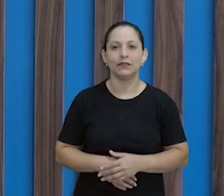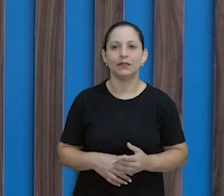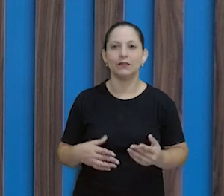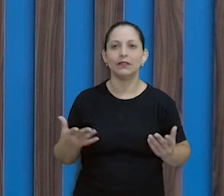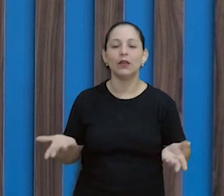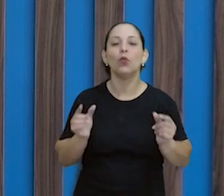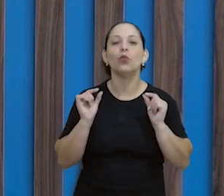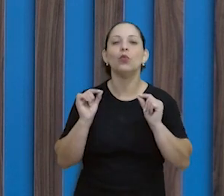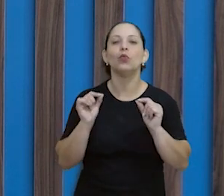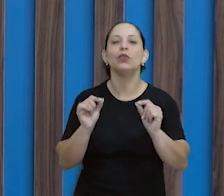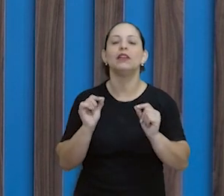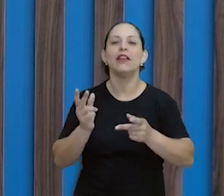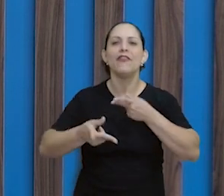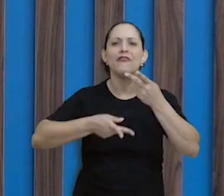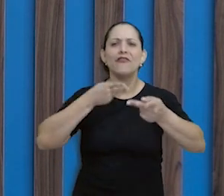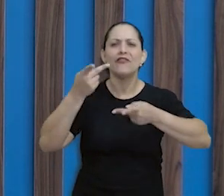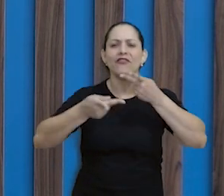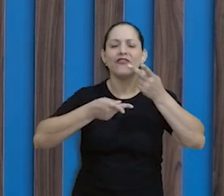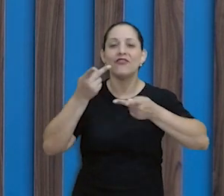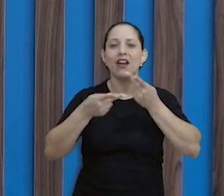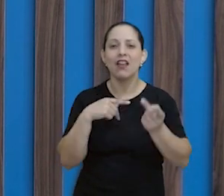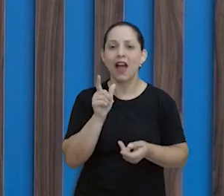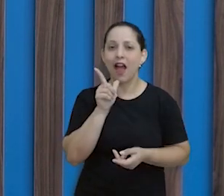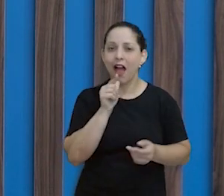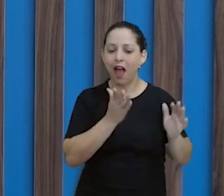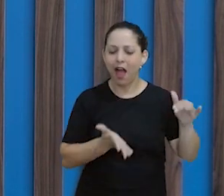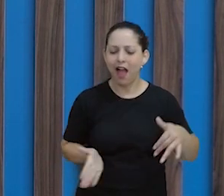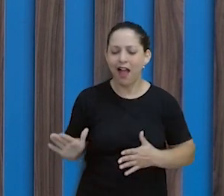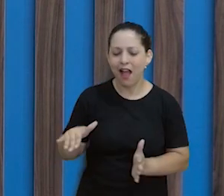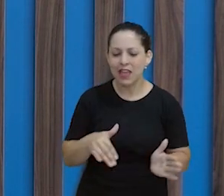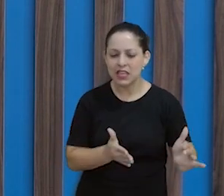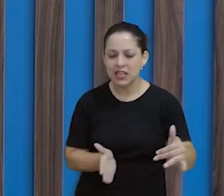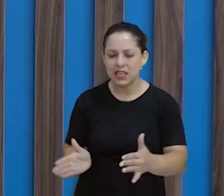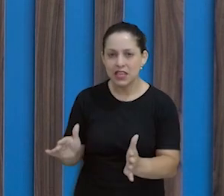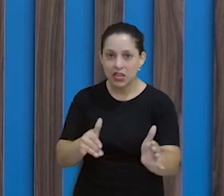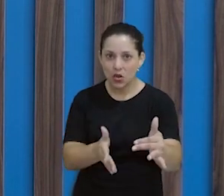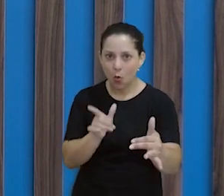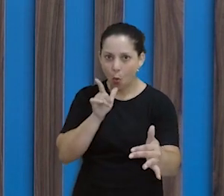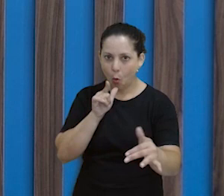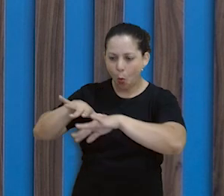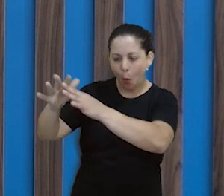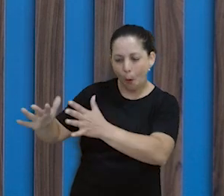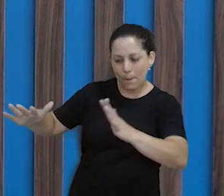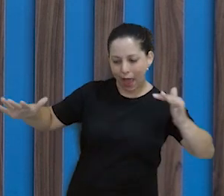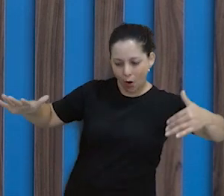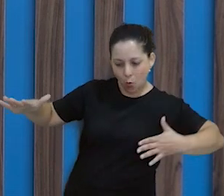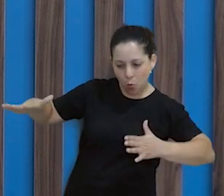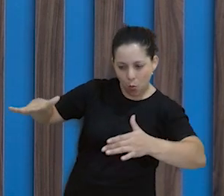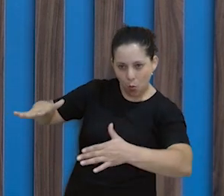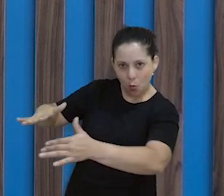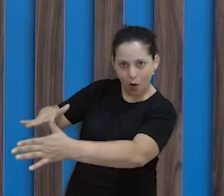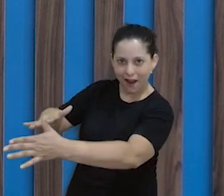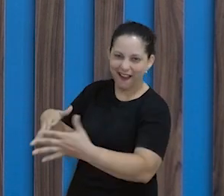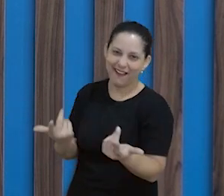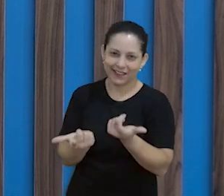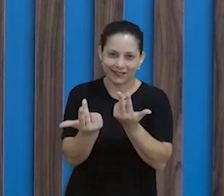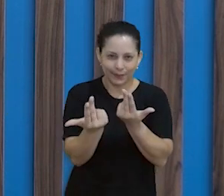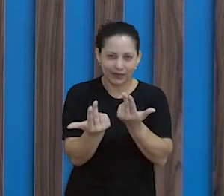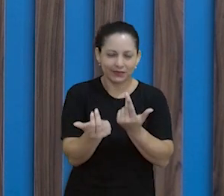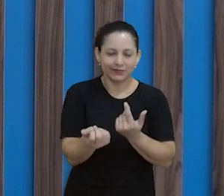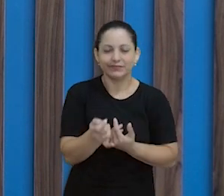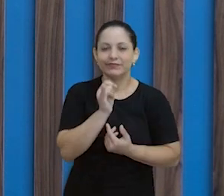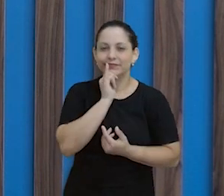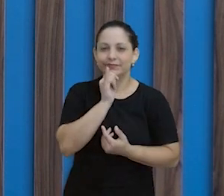para o mar, né? O rio com curso menor, com quantidade de água menor, vai desaguar, vai doar a sua água toda para o mar,